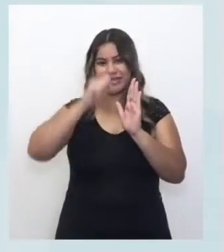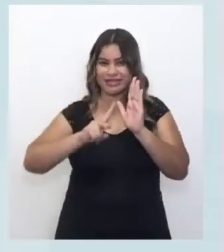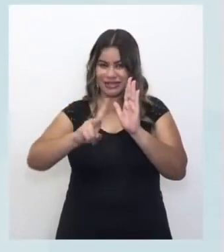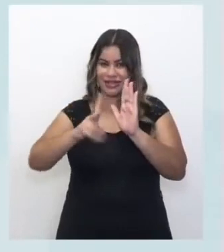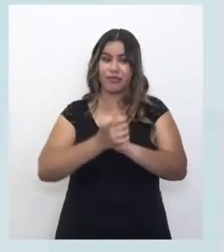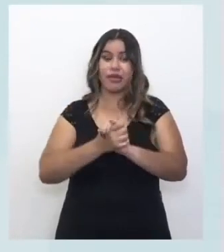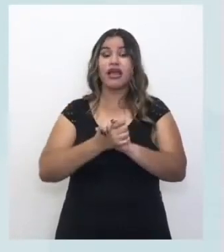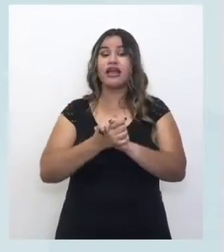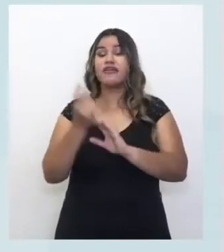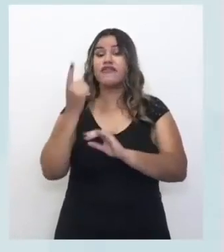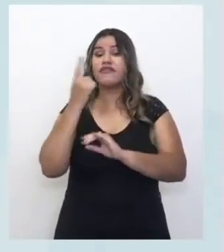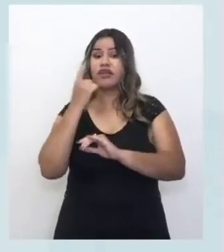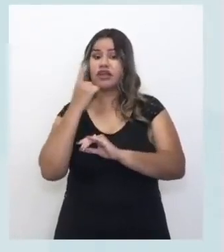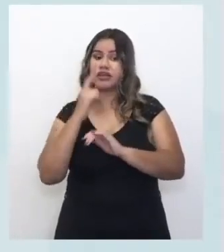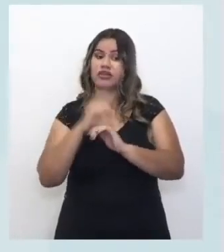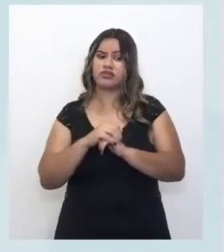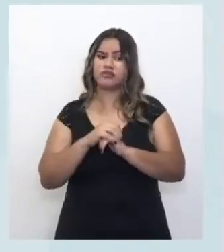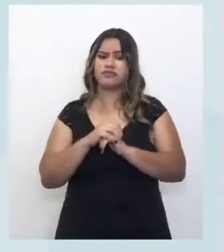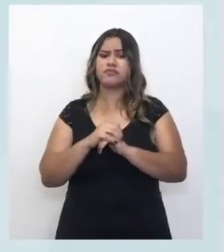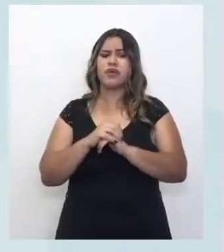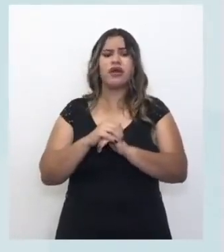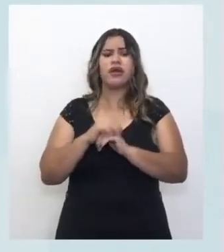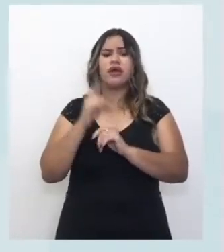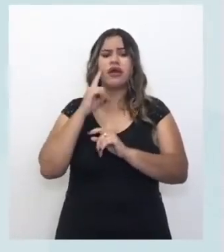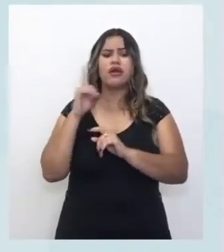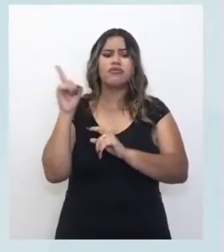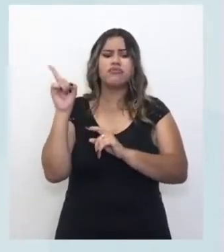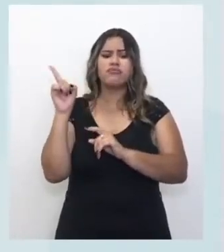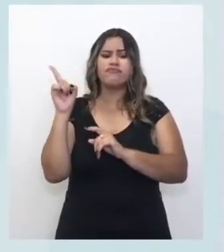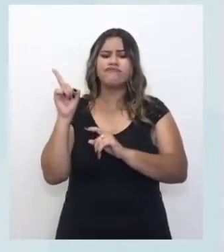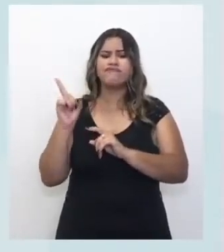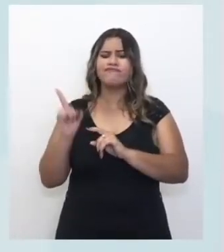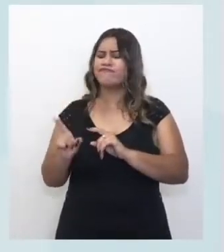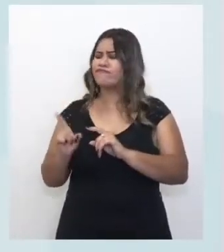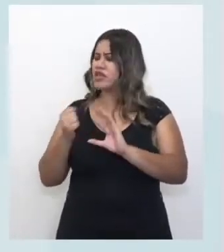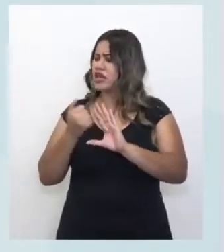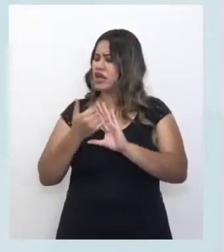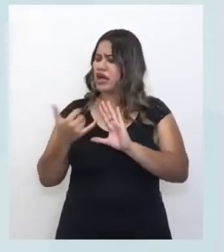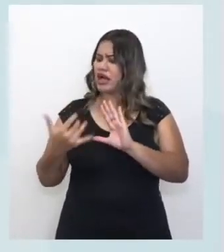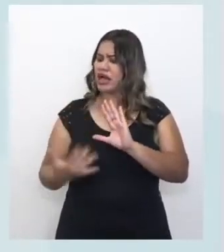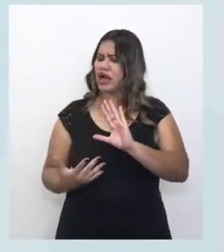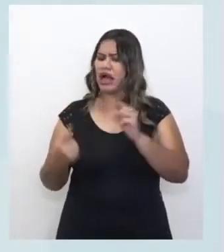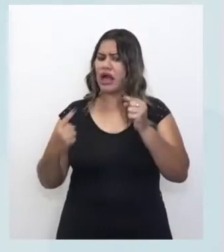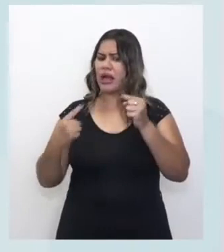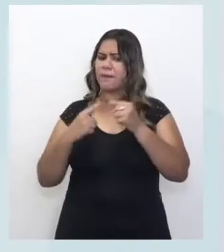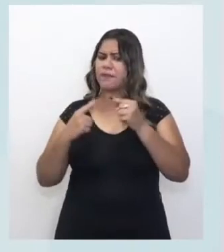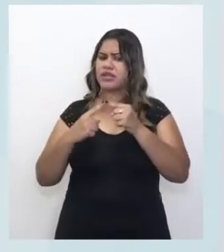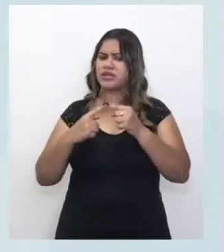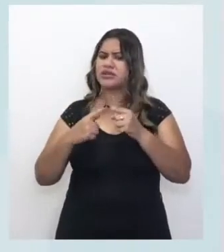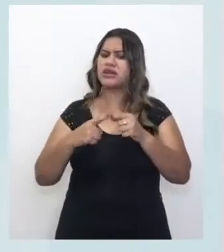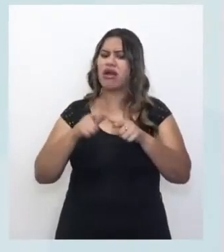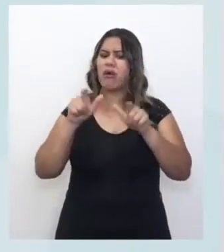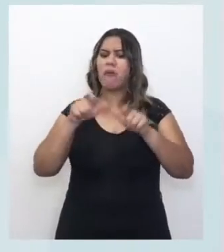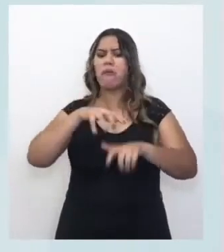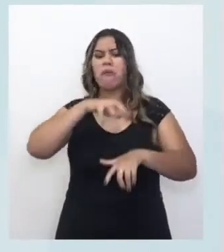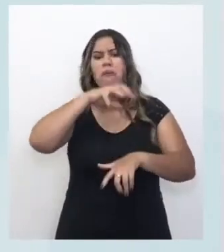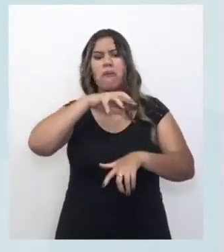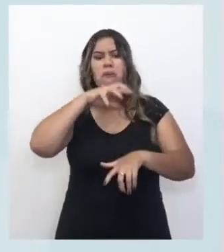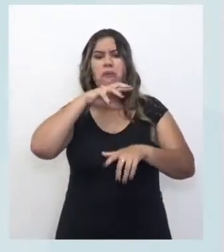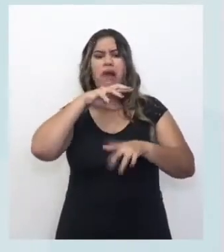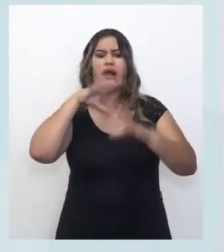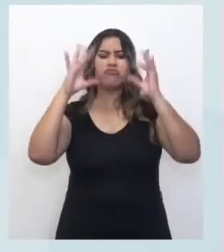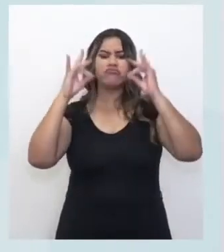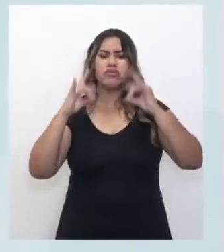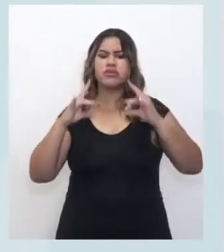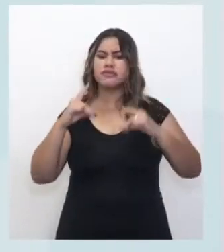e verifiquem pela imagem quais as características que você atribuiria ao ser que está aí sendo descrito na imagem, ao